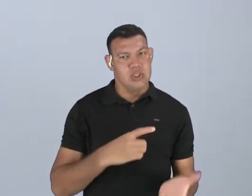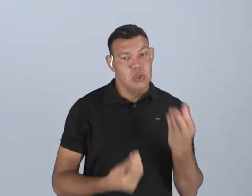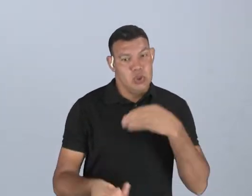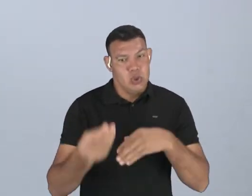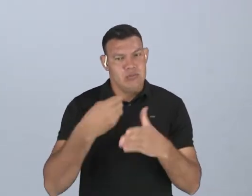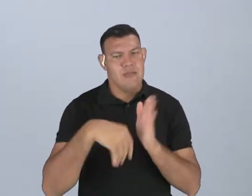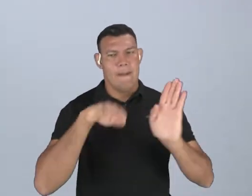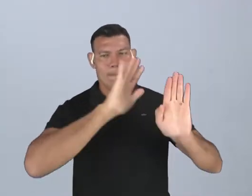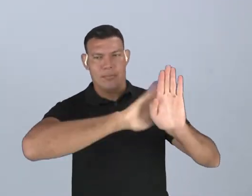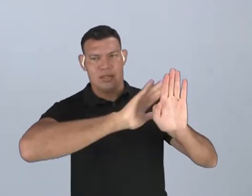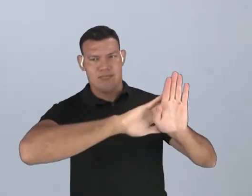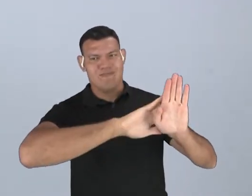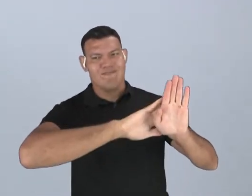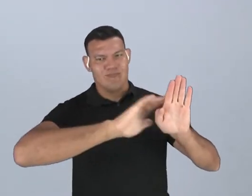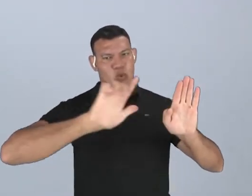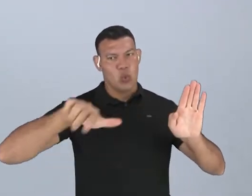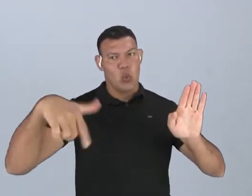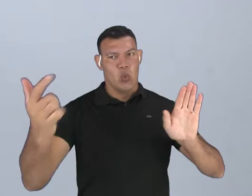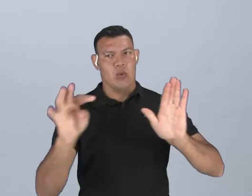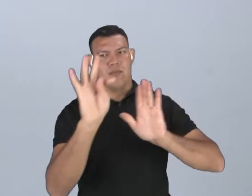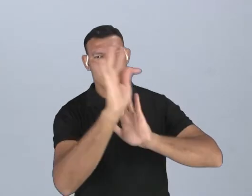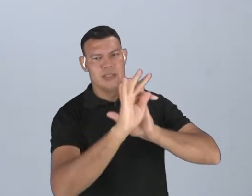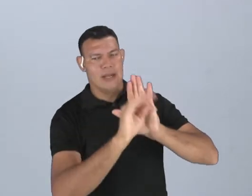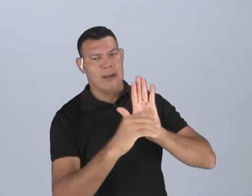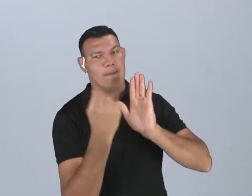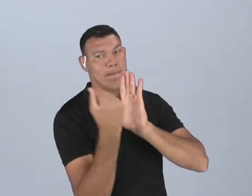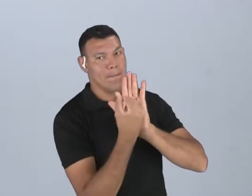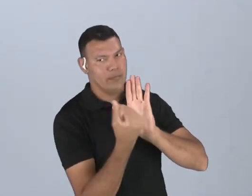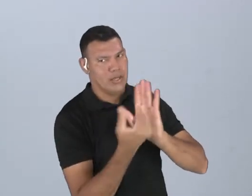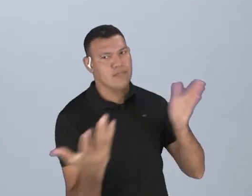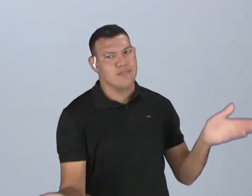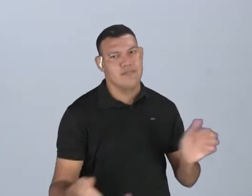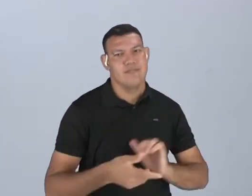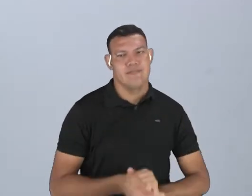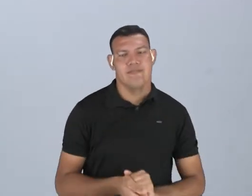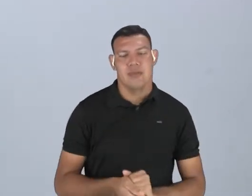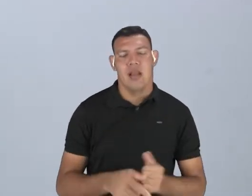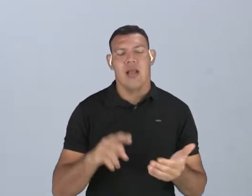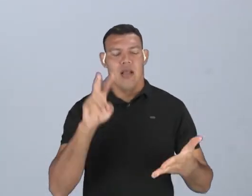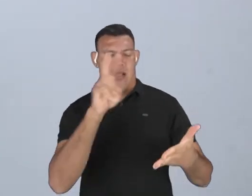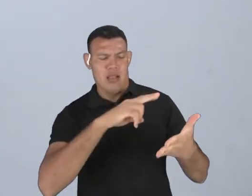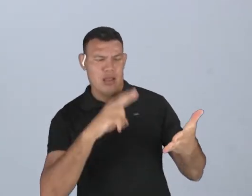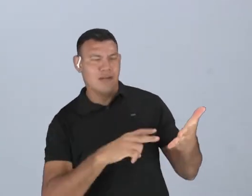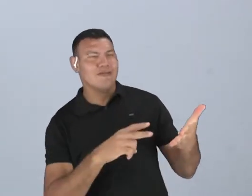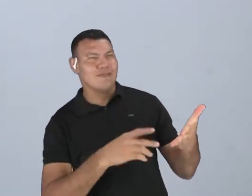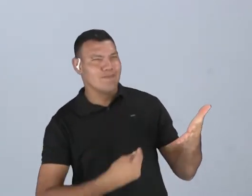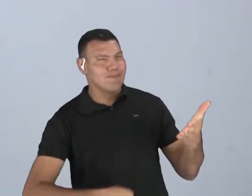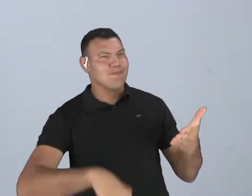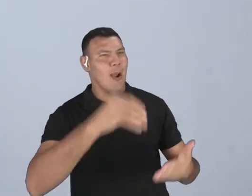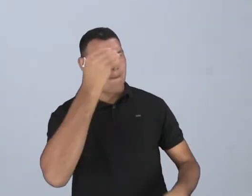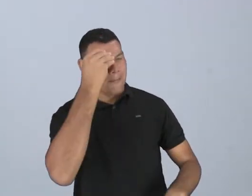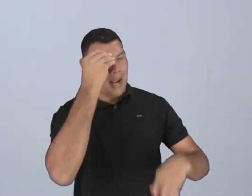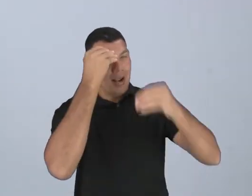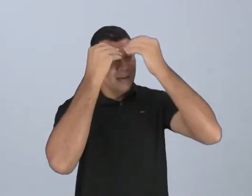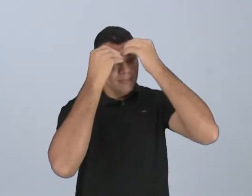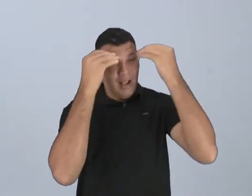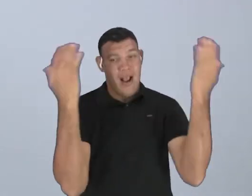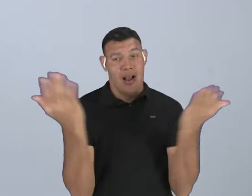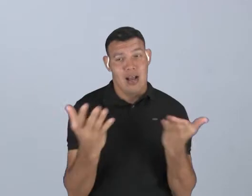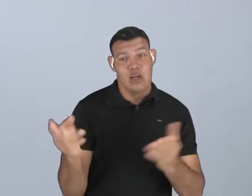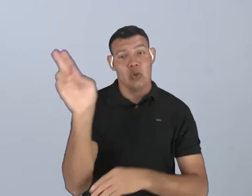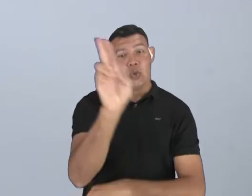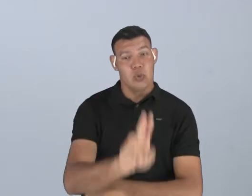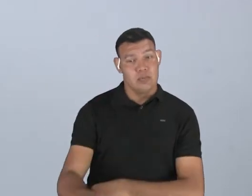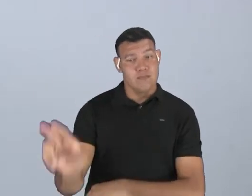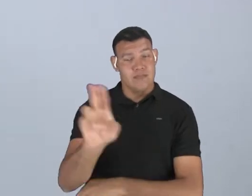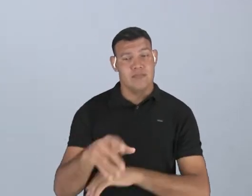outro texto, marcas de outros textos, que essa pessoa leu, entendeu e agora está praticando com o